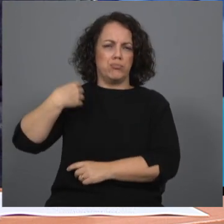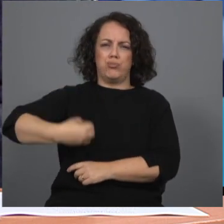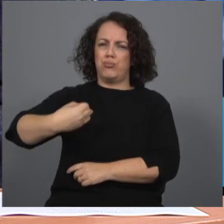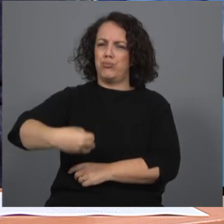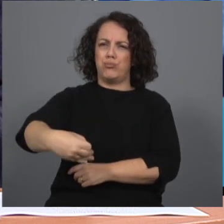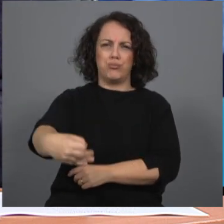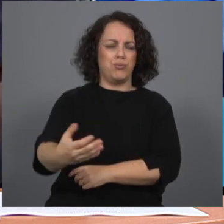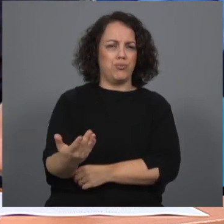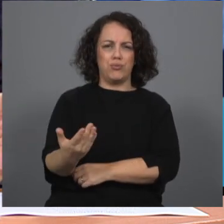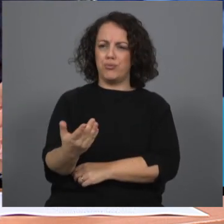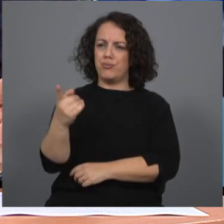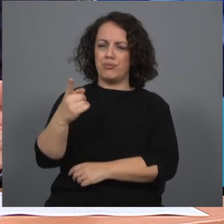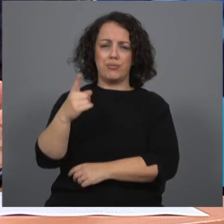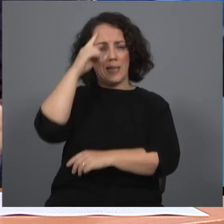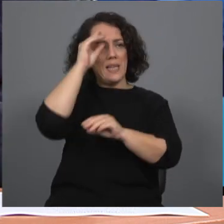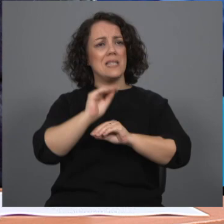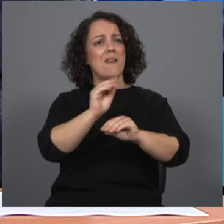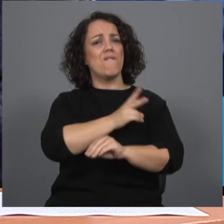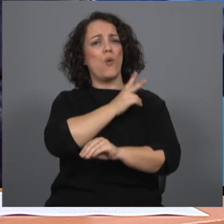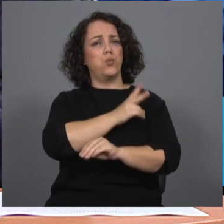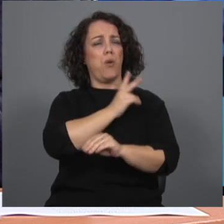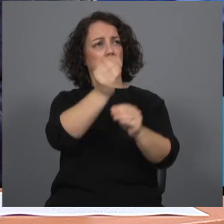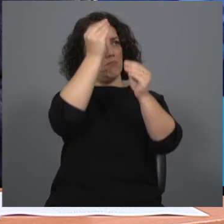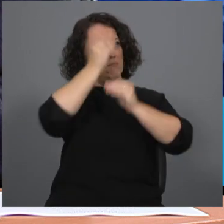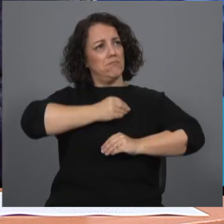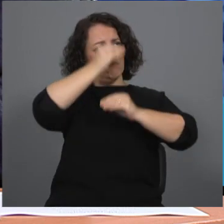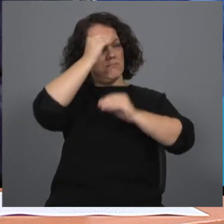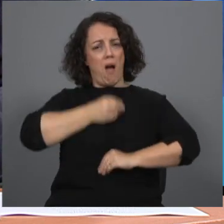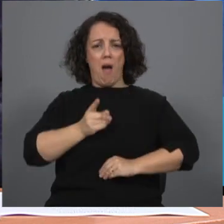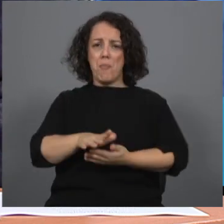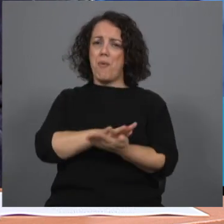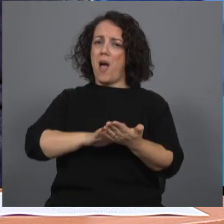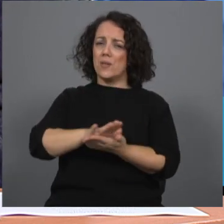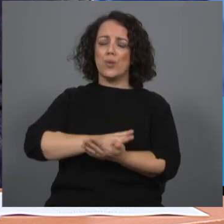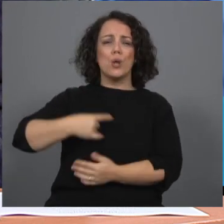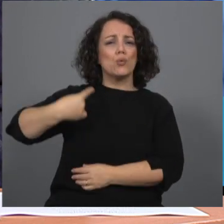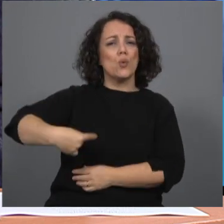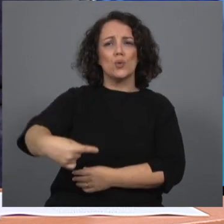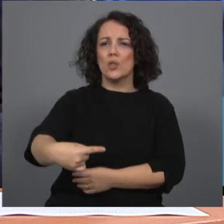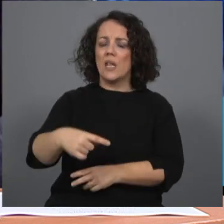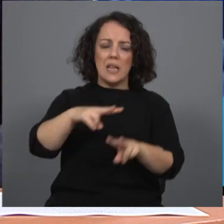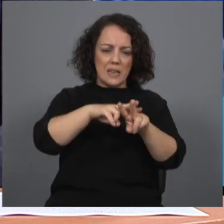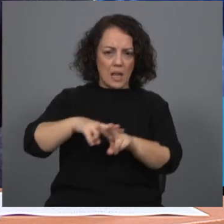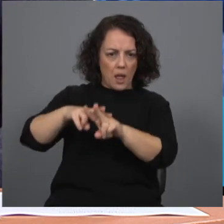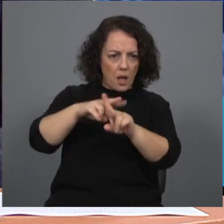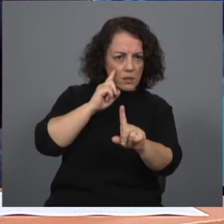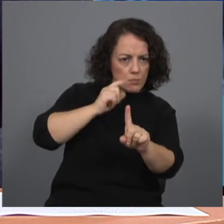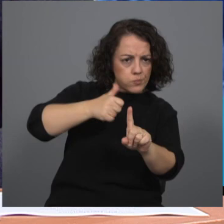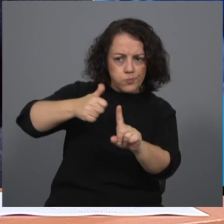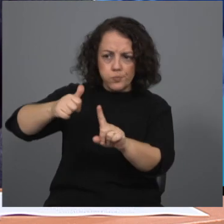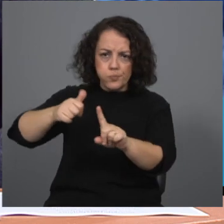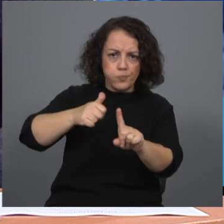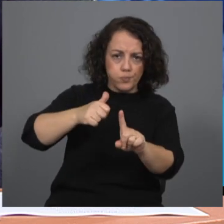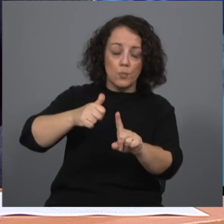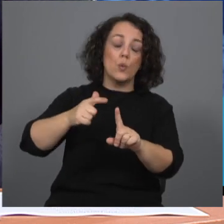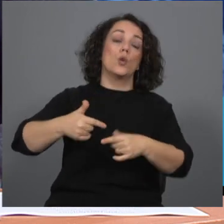seja, é das coisas que se ensina na faculdade e é das coisas que se faz todos os dias. A triagem vem... Depois